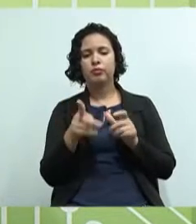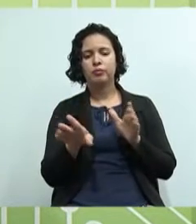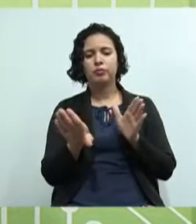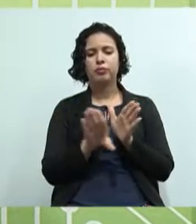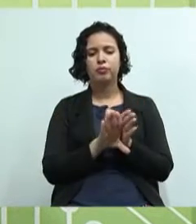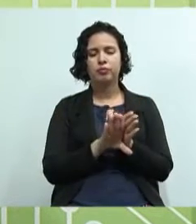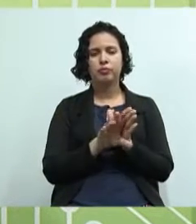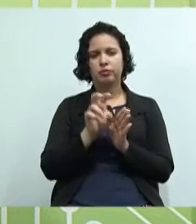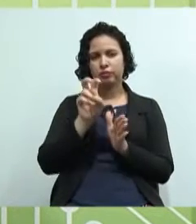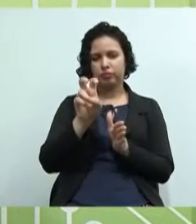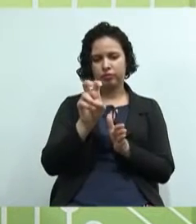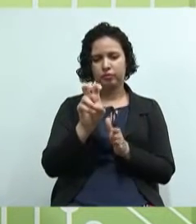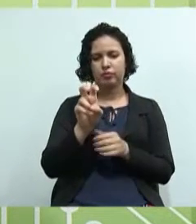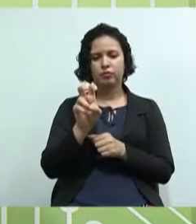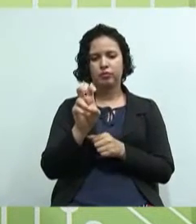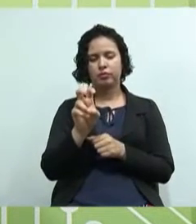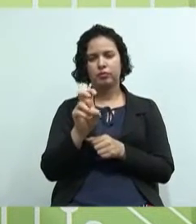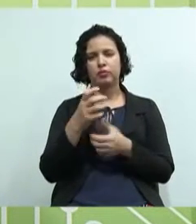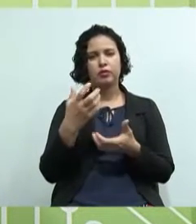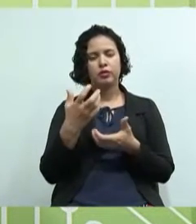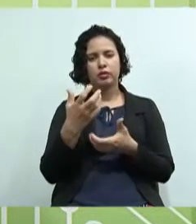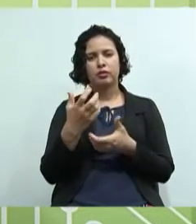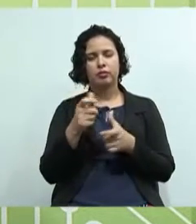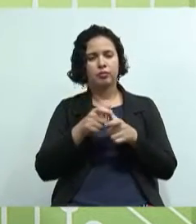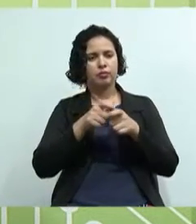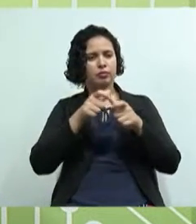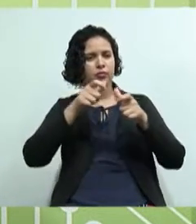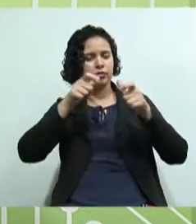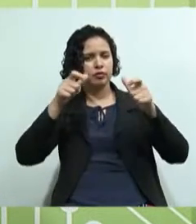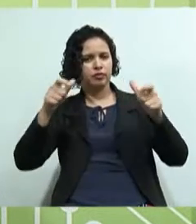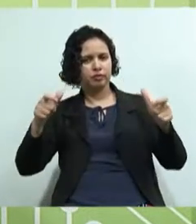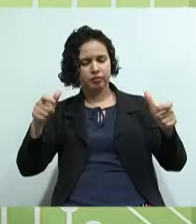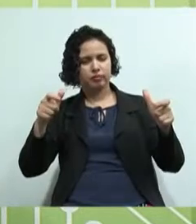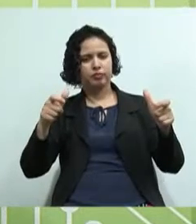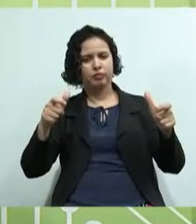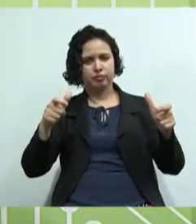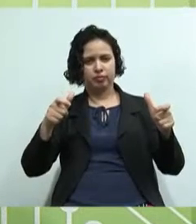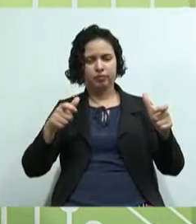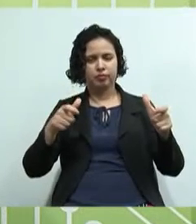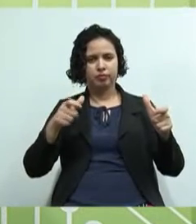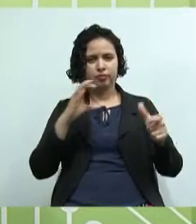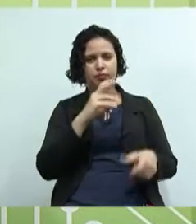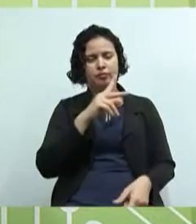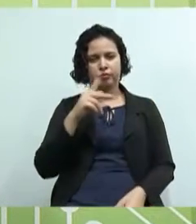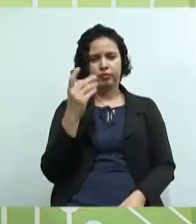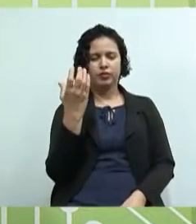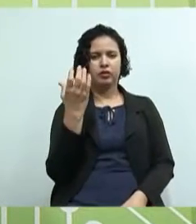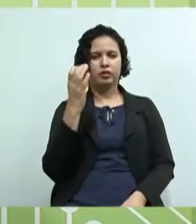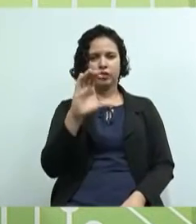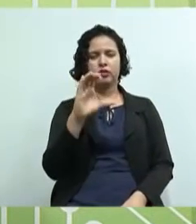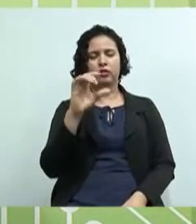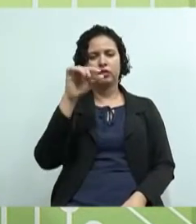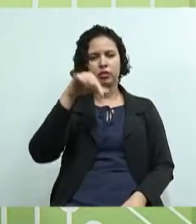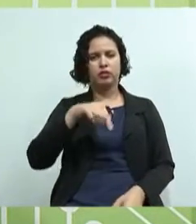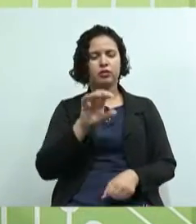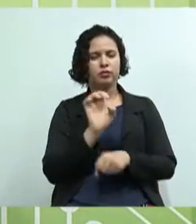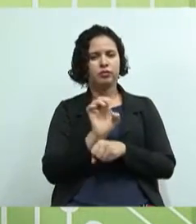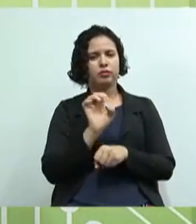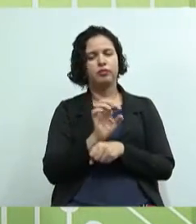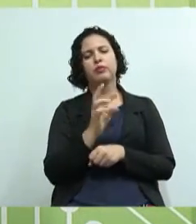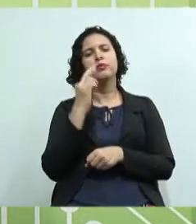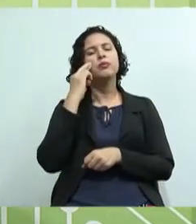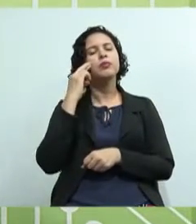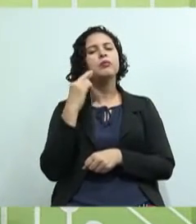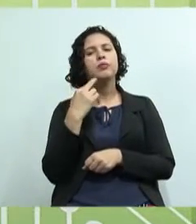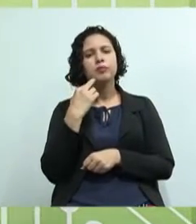estar daqui a 5 anos? Ah, eu quero ser a maior cooperativa de crédito do estado de Rondônia, a maior cooperativa de crédito da